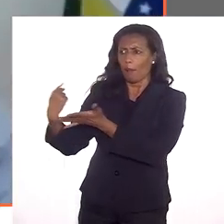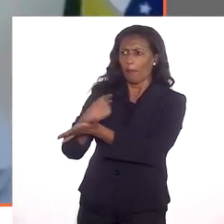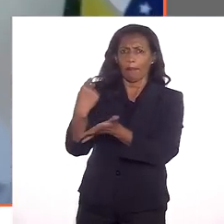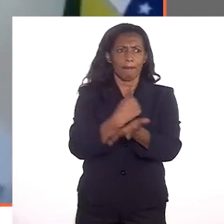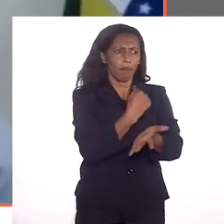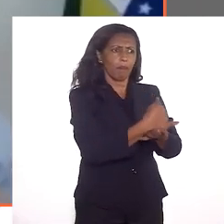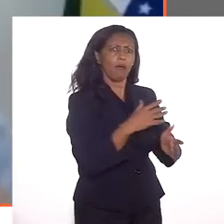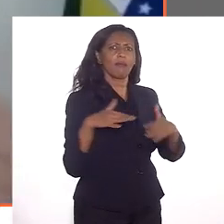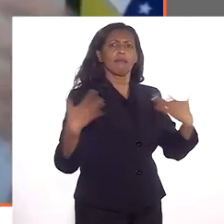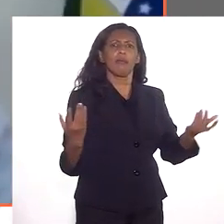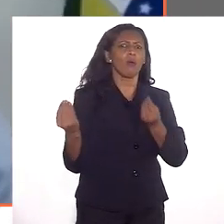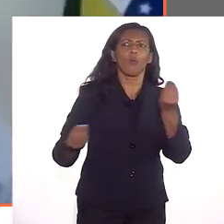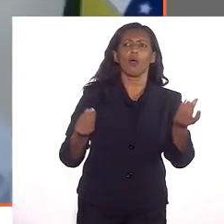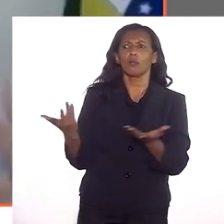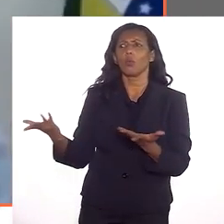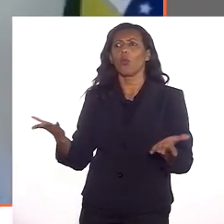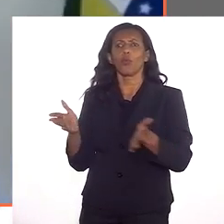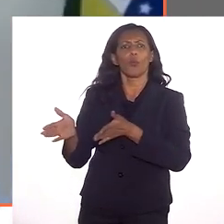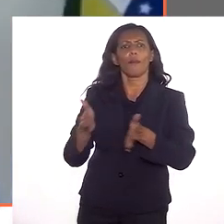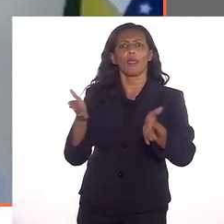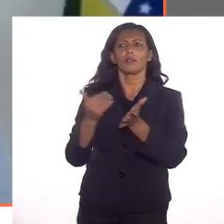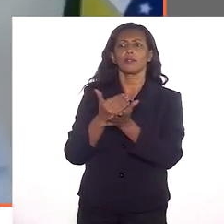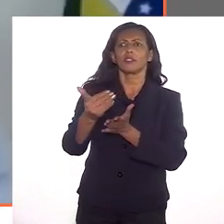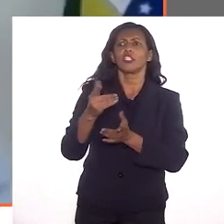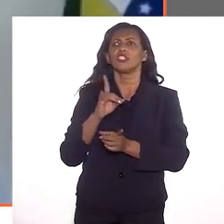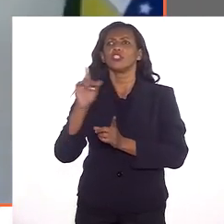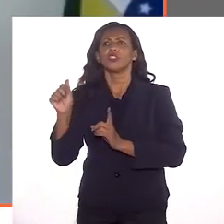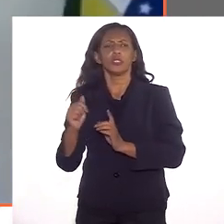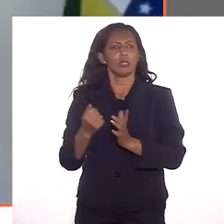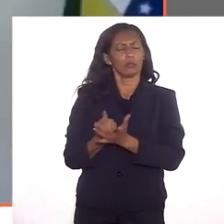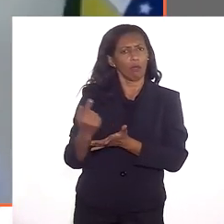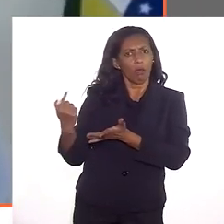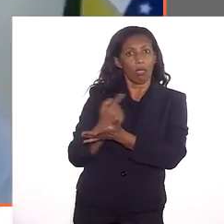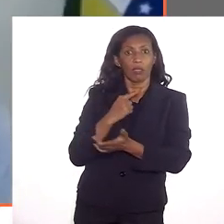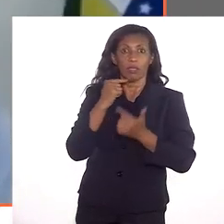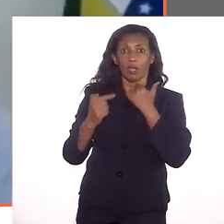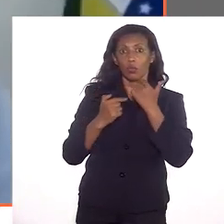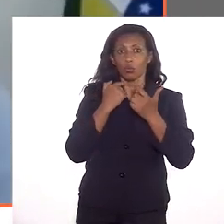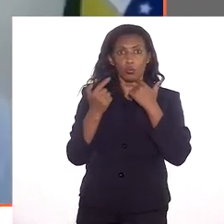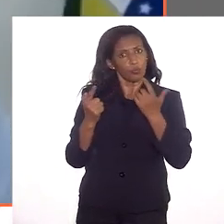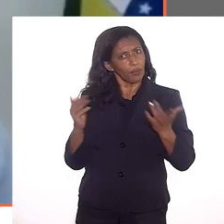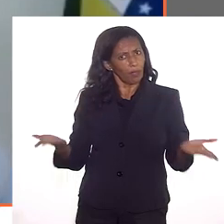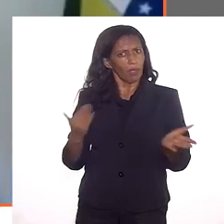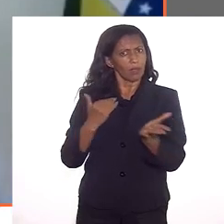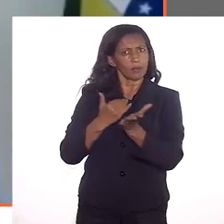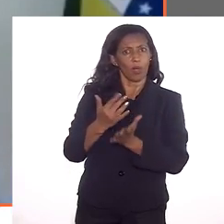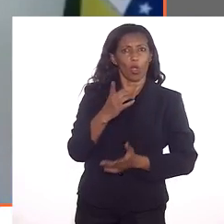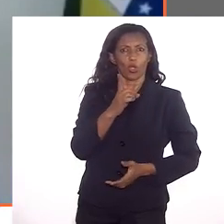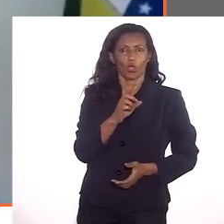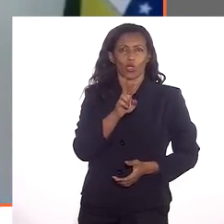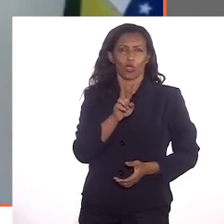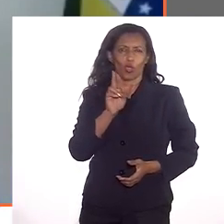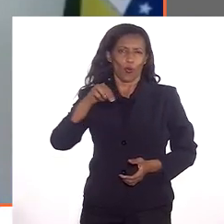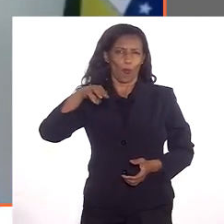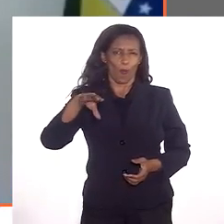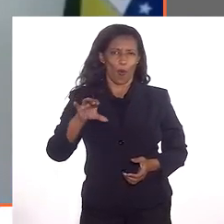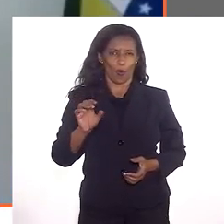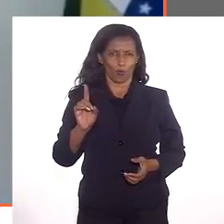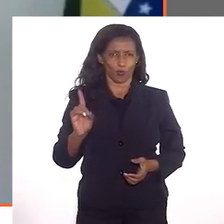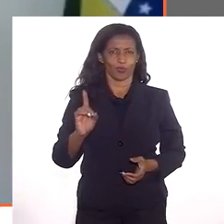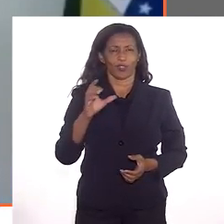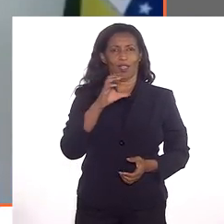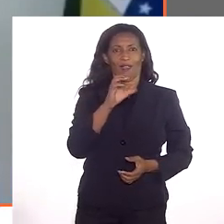Comecem a perguntar, então, como é que vai ser, como é que vai começar, por onde começa, enfim. Então, é assim mesmo, sabe? O Drummond, Carlos